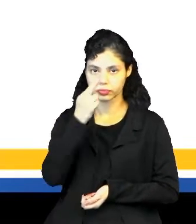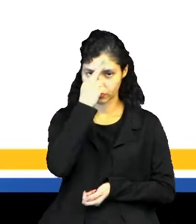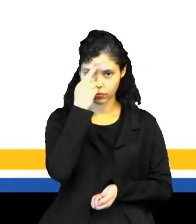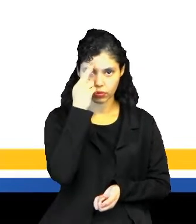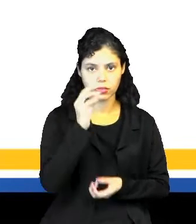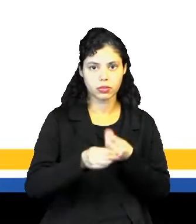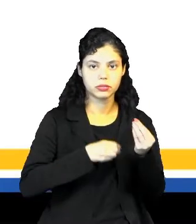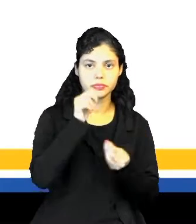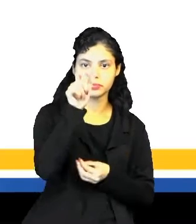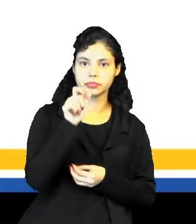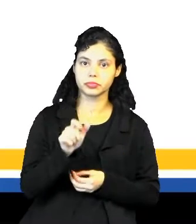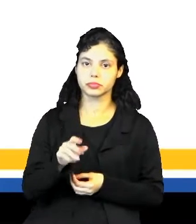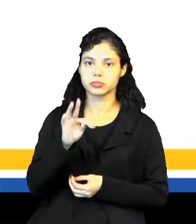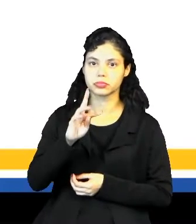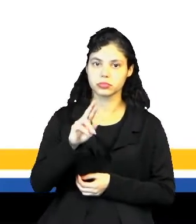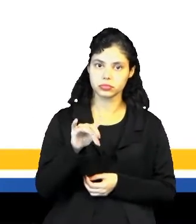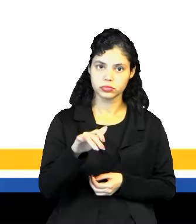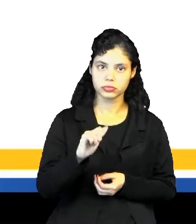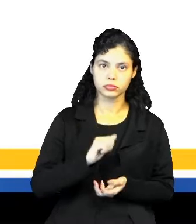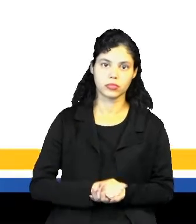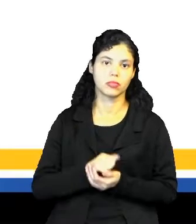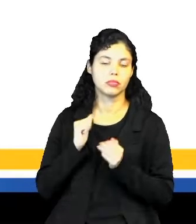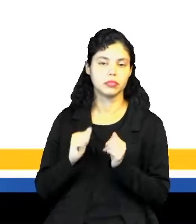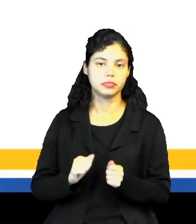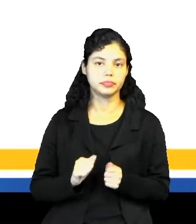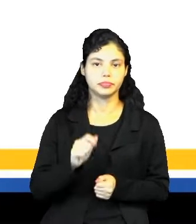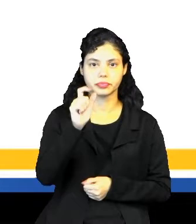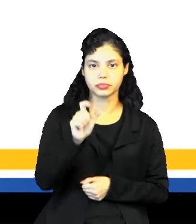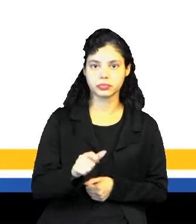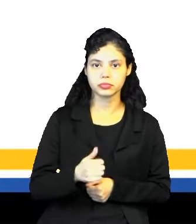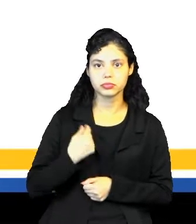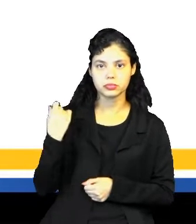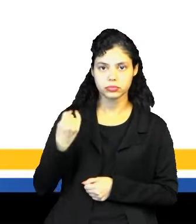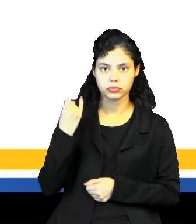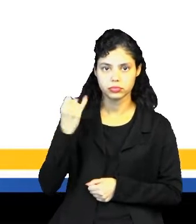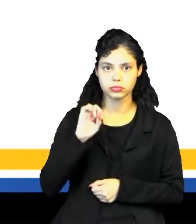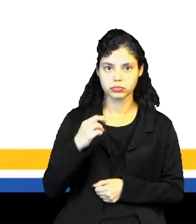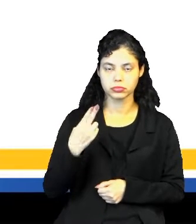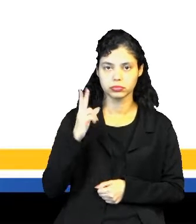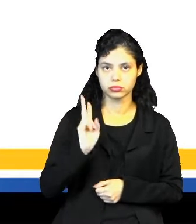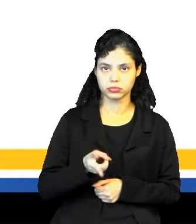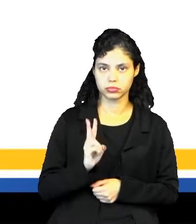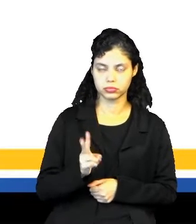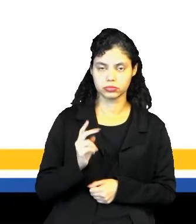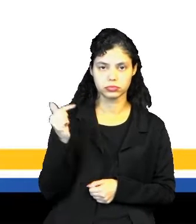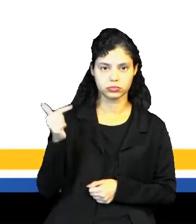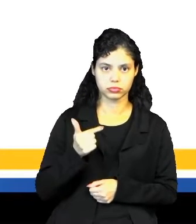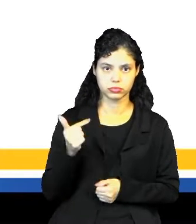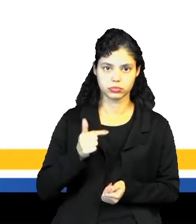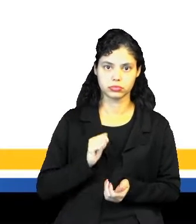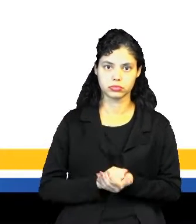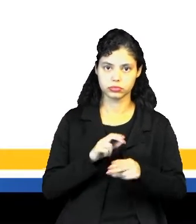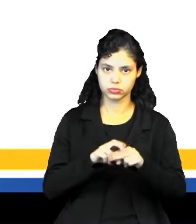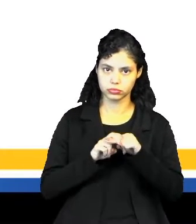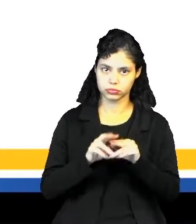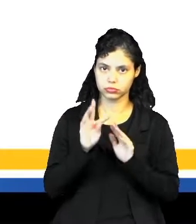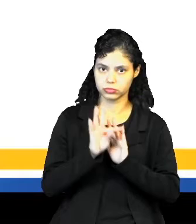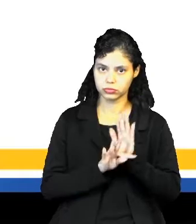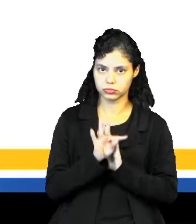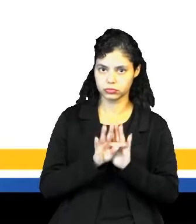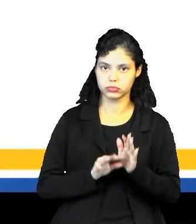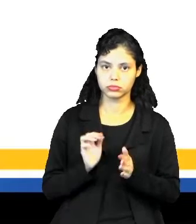da história como um personagem da trama. Ele pode ser o personagem principal ou mesmo secundário. Portanto, se o